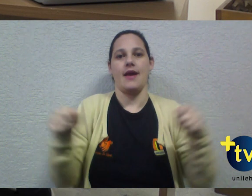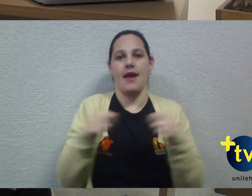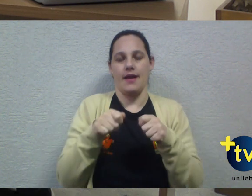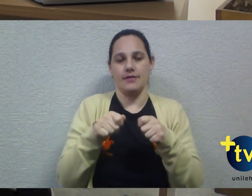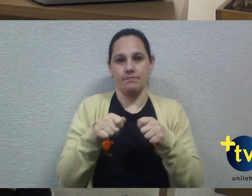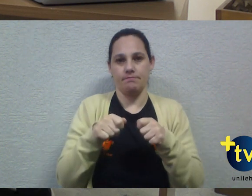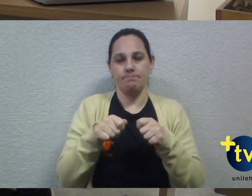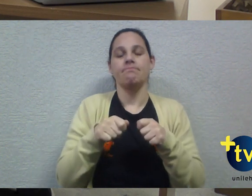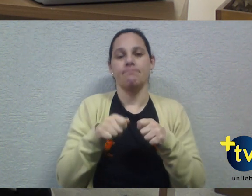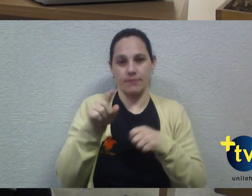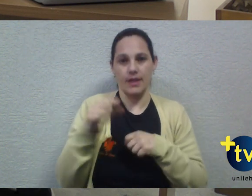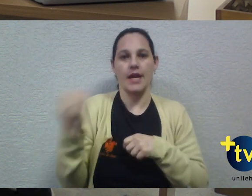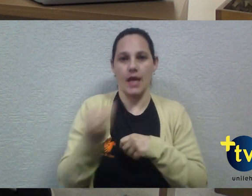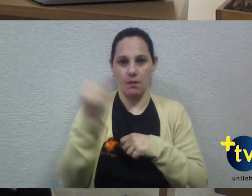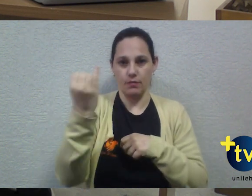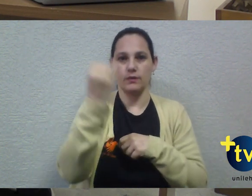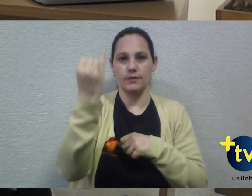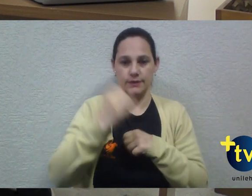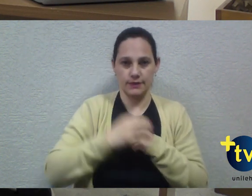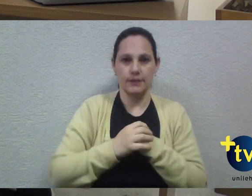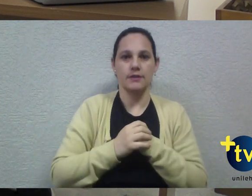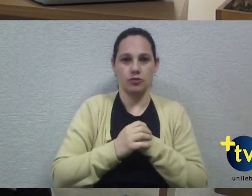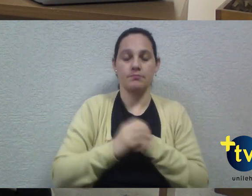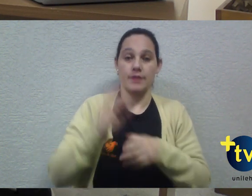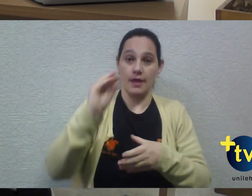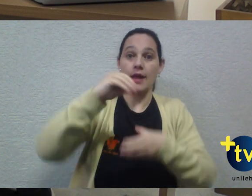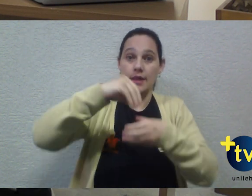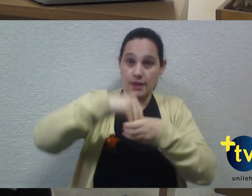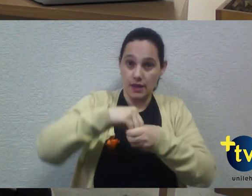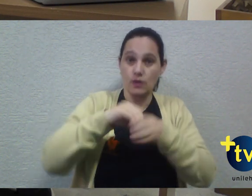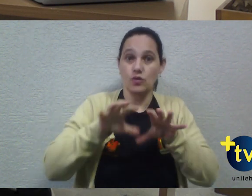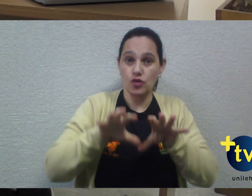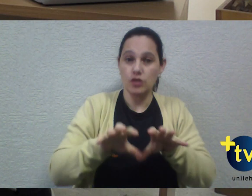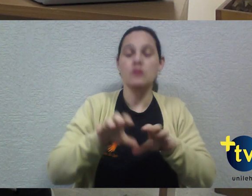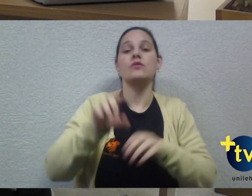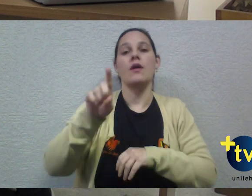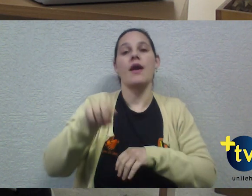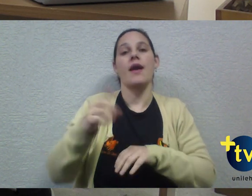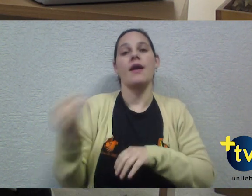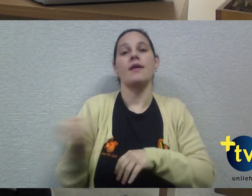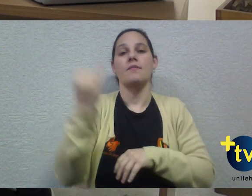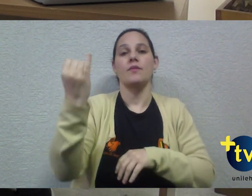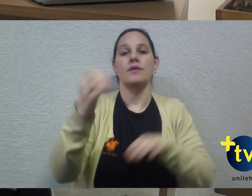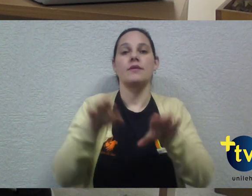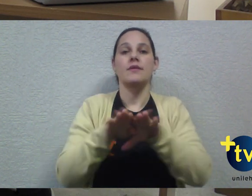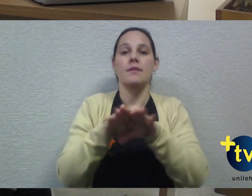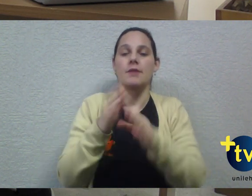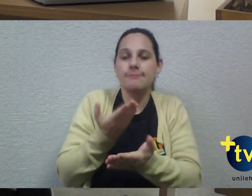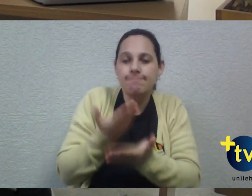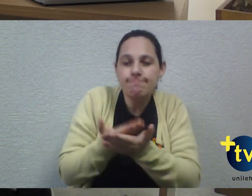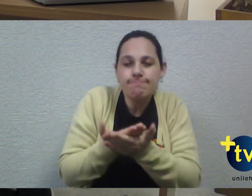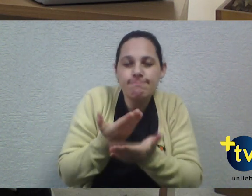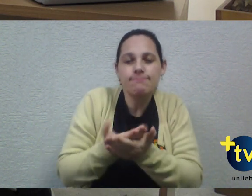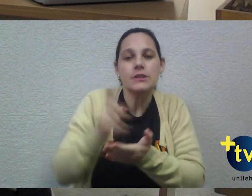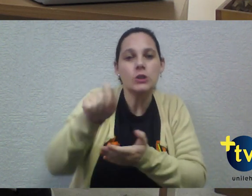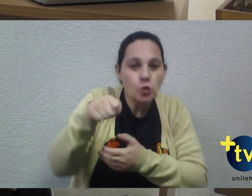das áreas também que se estuda dentro desse ramo é justamente a inteligência artificial.